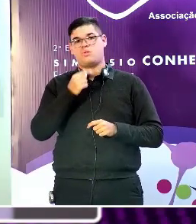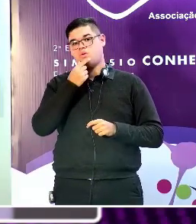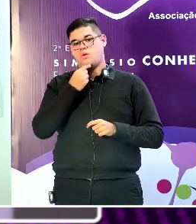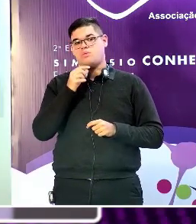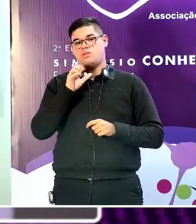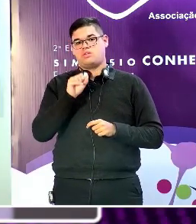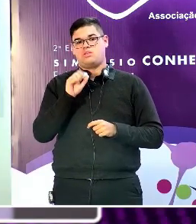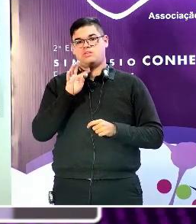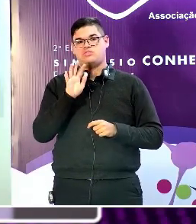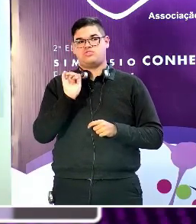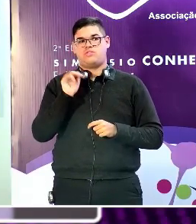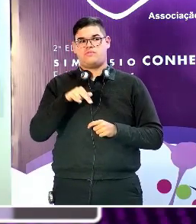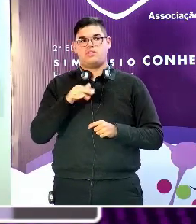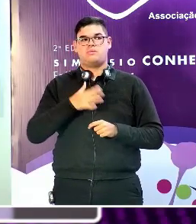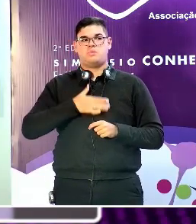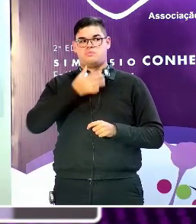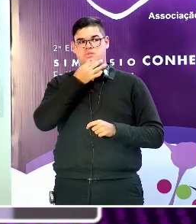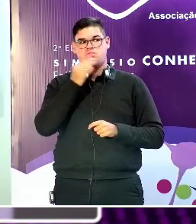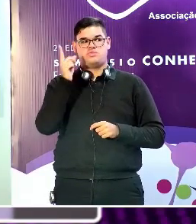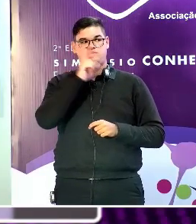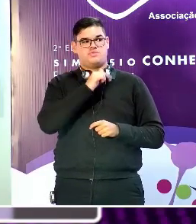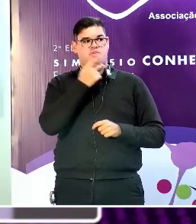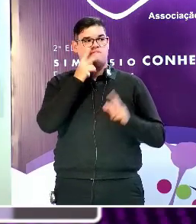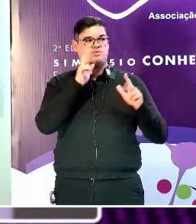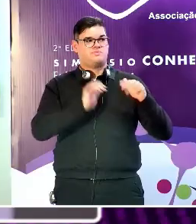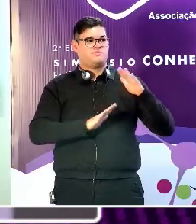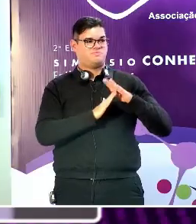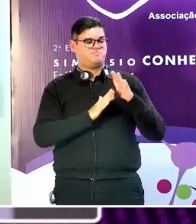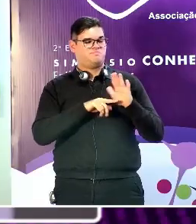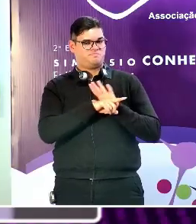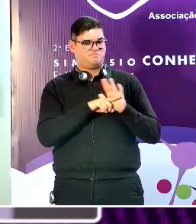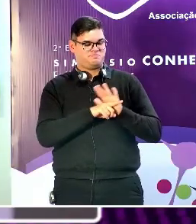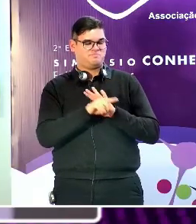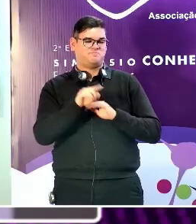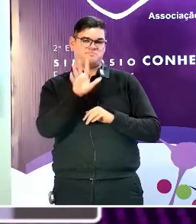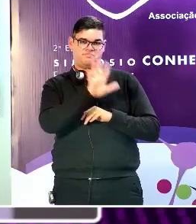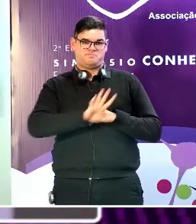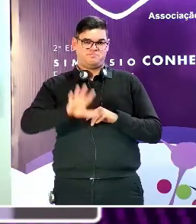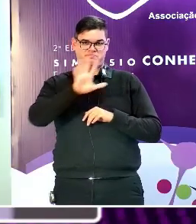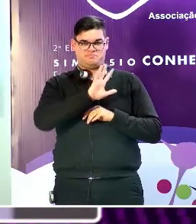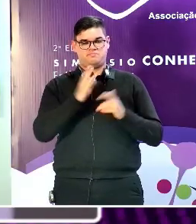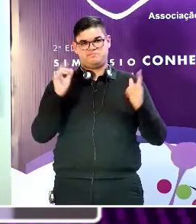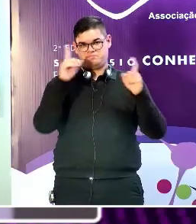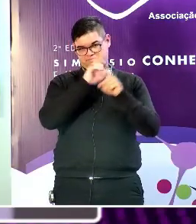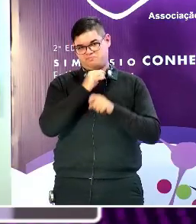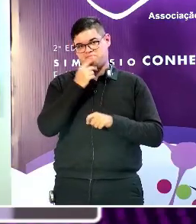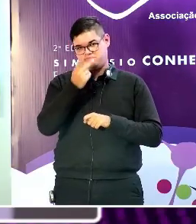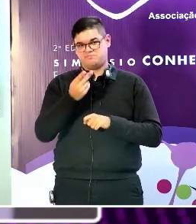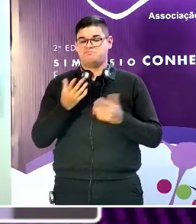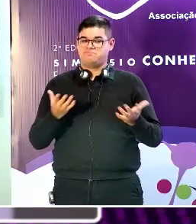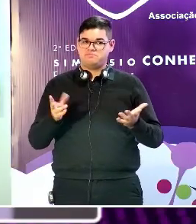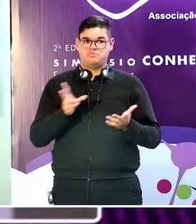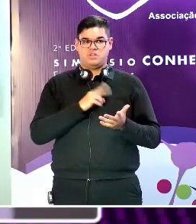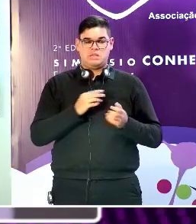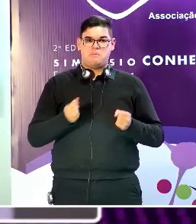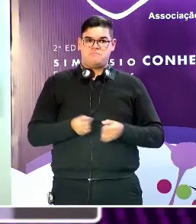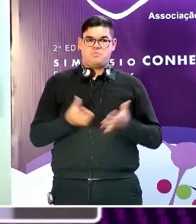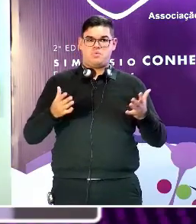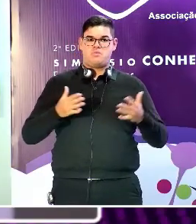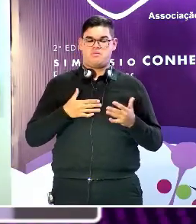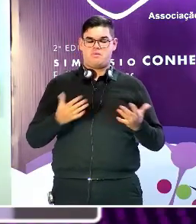ficou difícil para mim falar de limitação da pesquisa nacional, não é? Me deixaram com essa bomba, né,